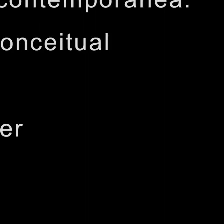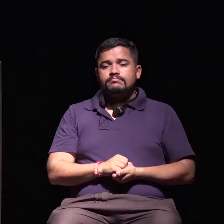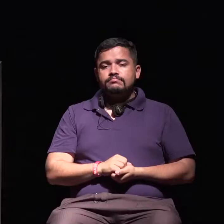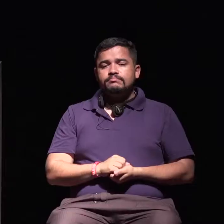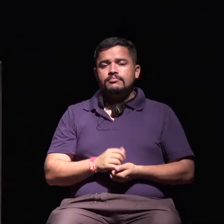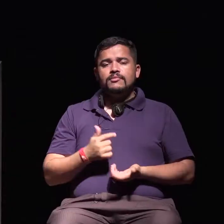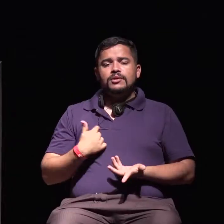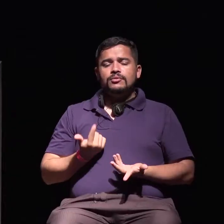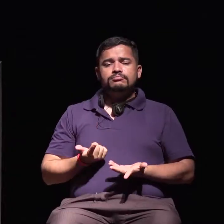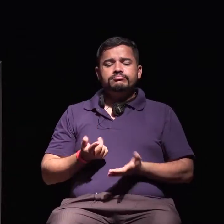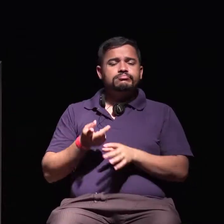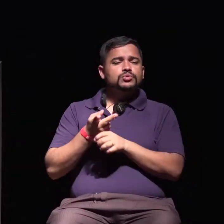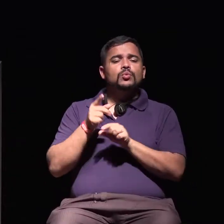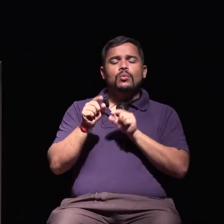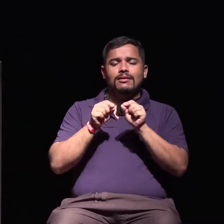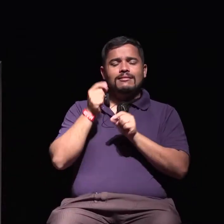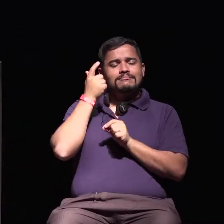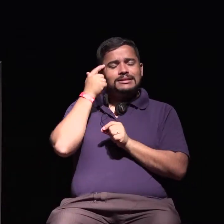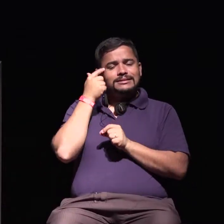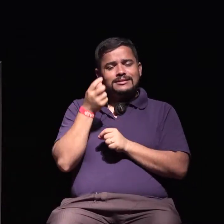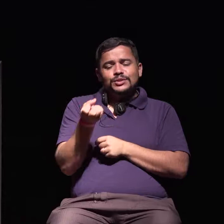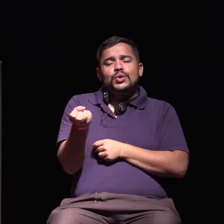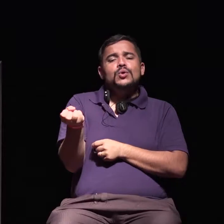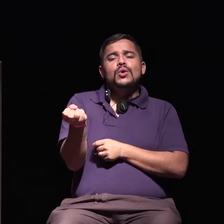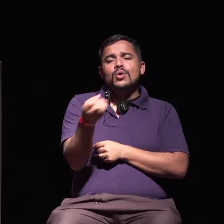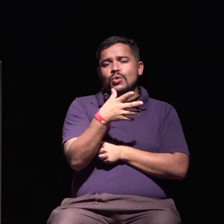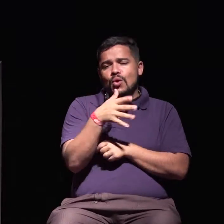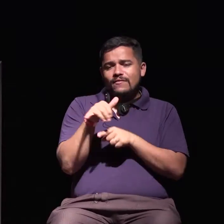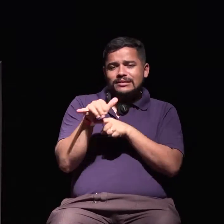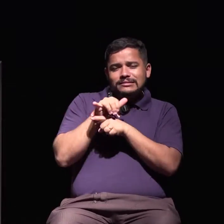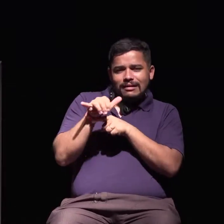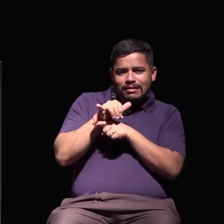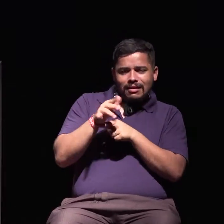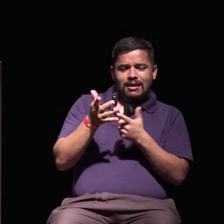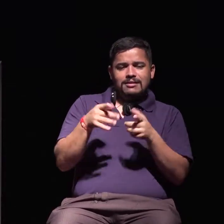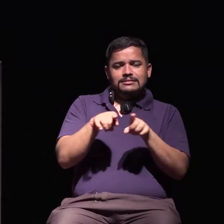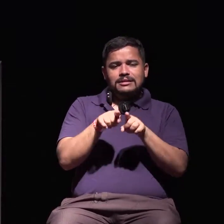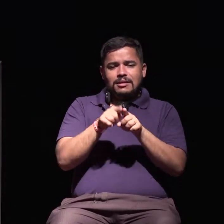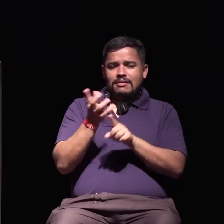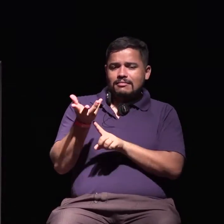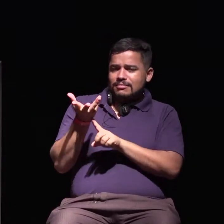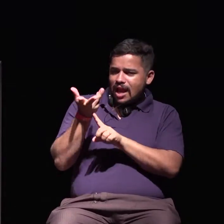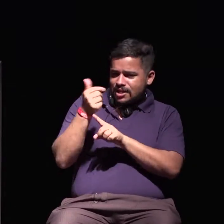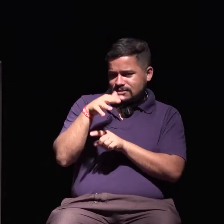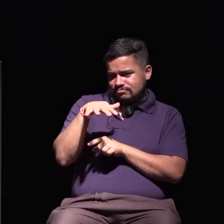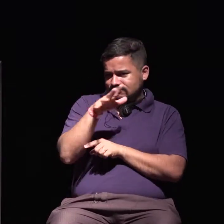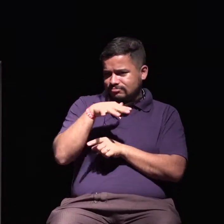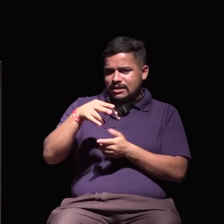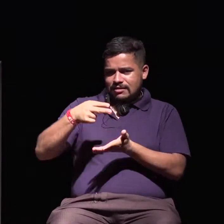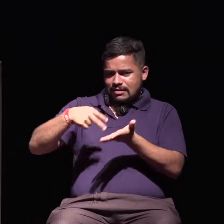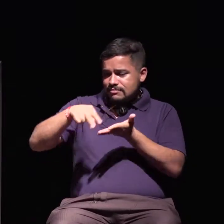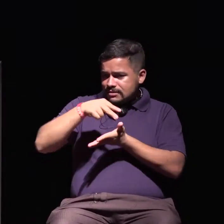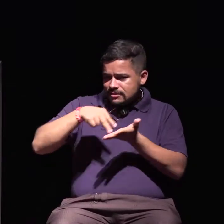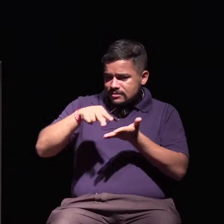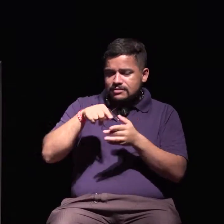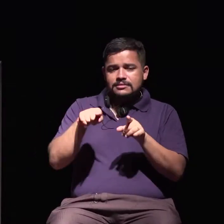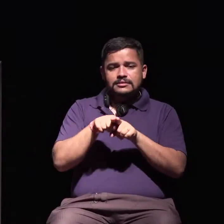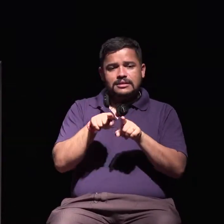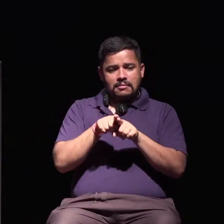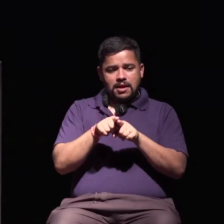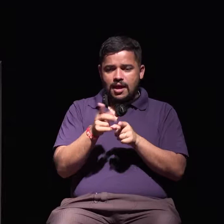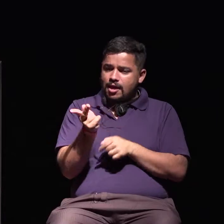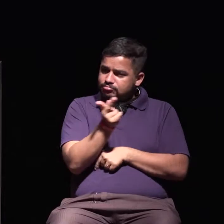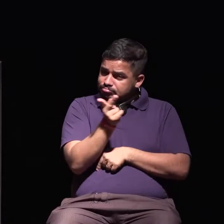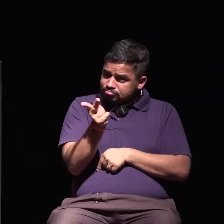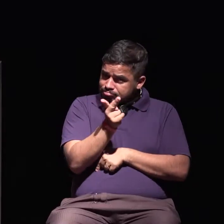onde eu estou procurando pensar as novas configurações e discussões presentes nos trabalhos de artistas ligados à dança que transitam entre esses